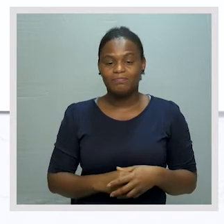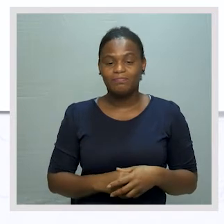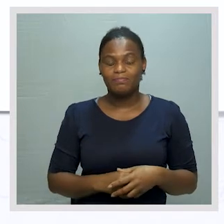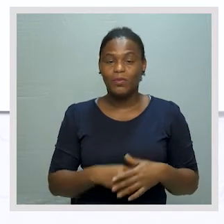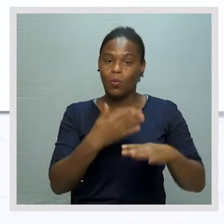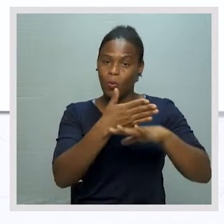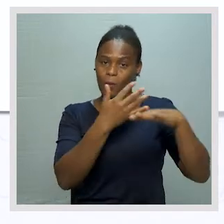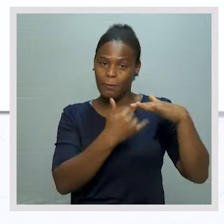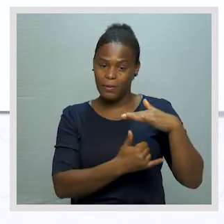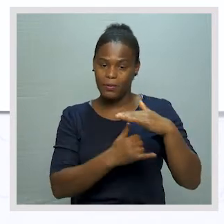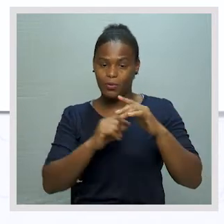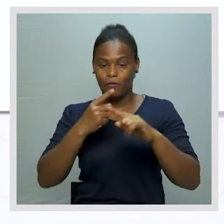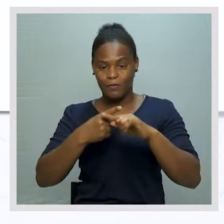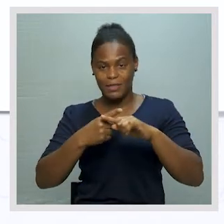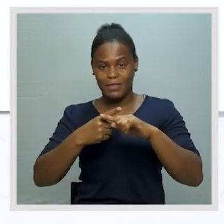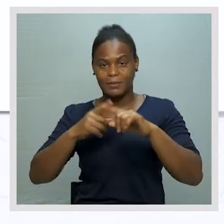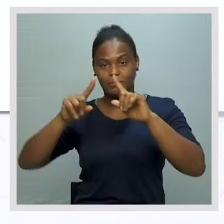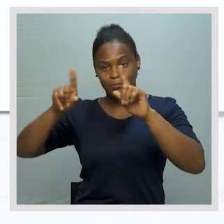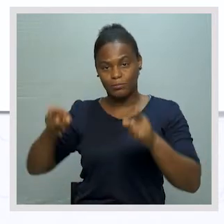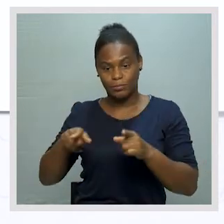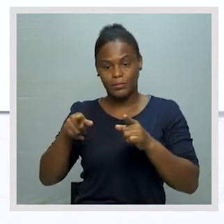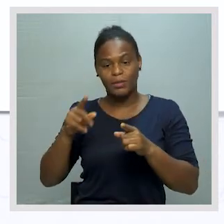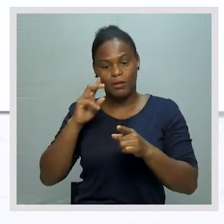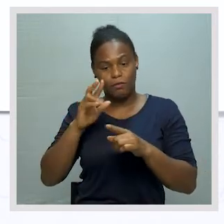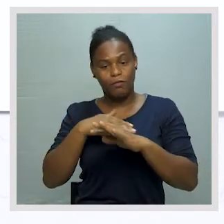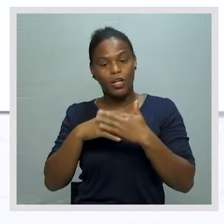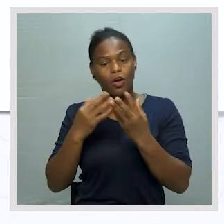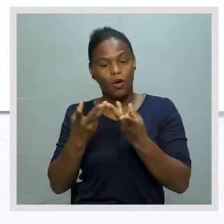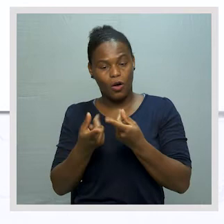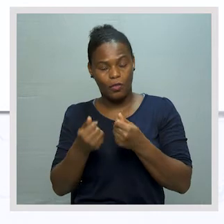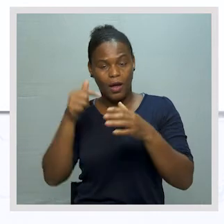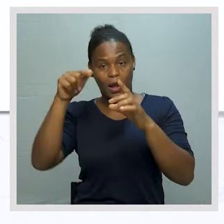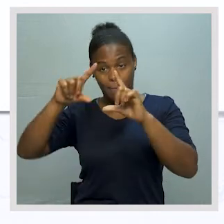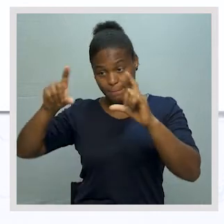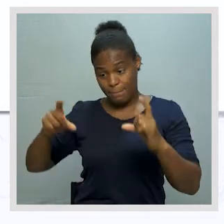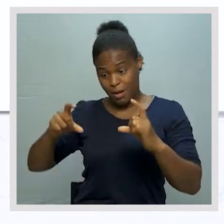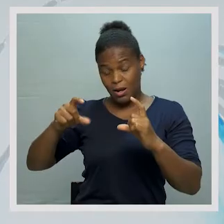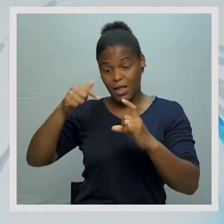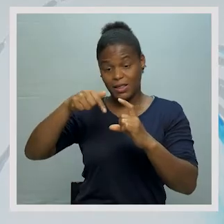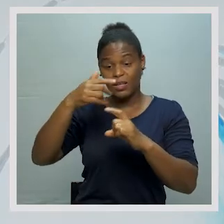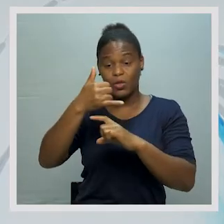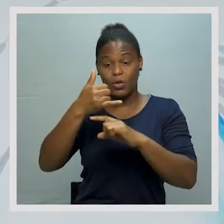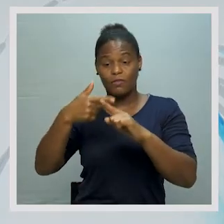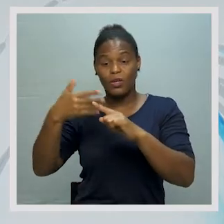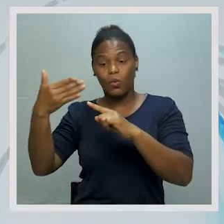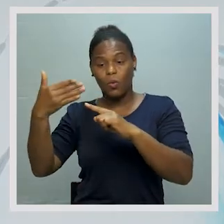temos 1/2 vezes, vamos efetuar este cálculo que está dentro do parênteses,